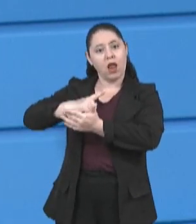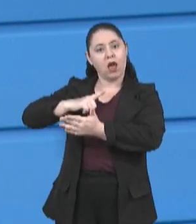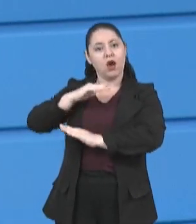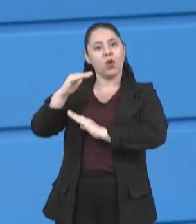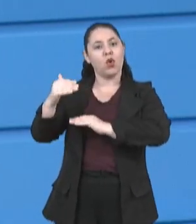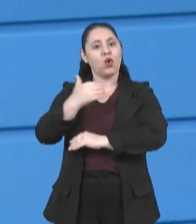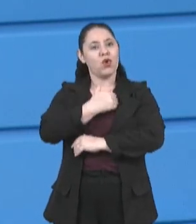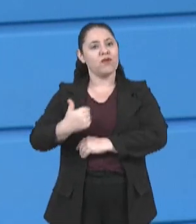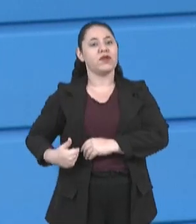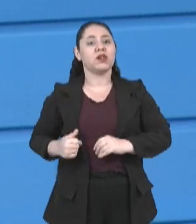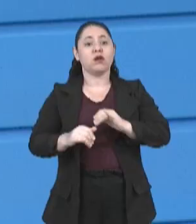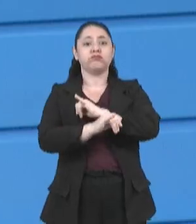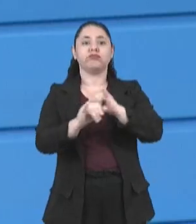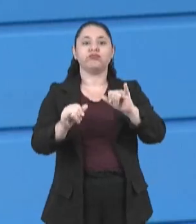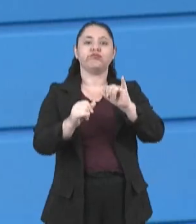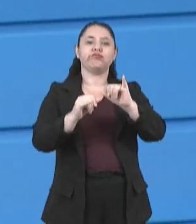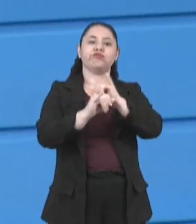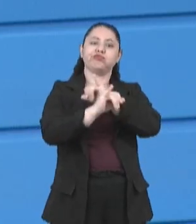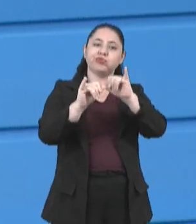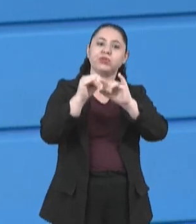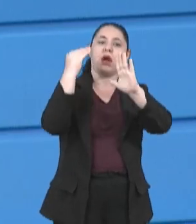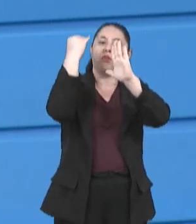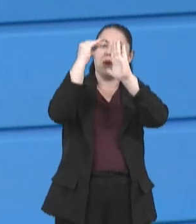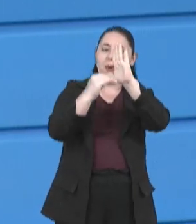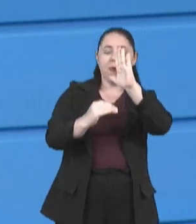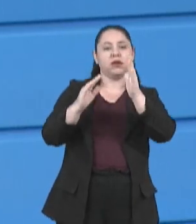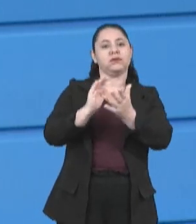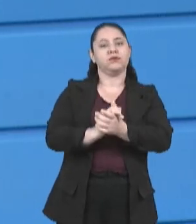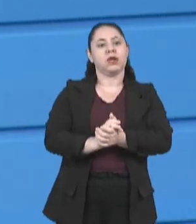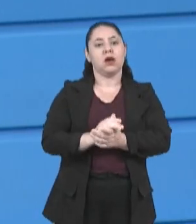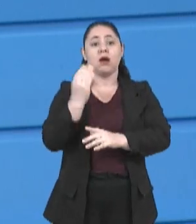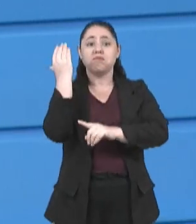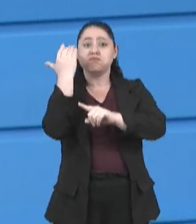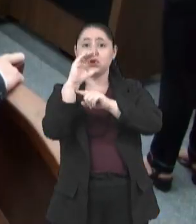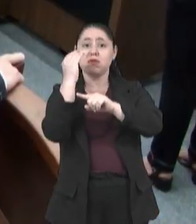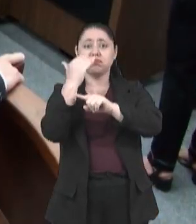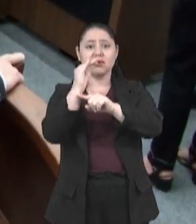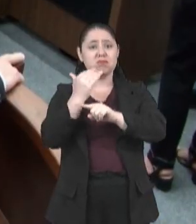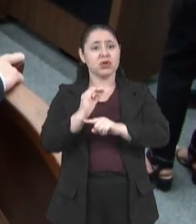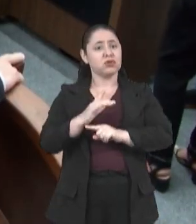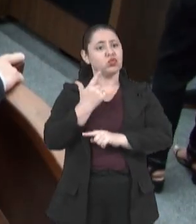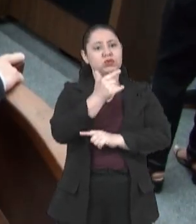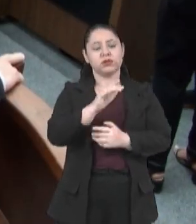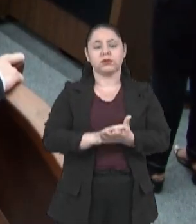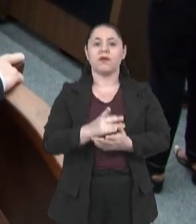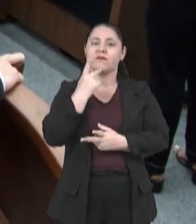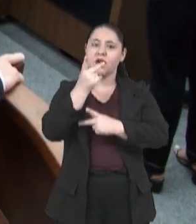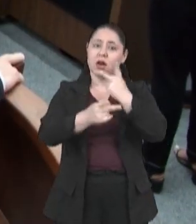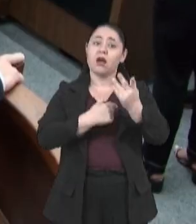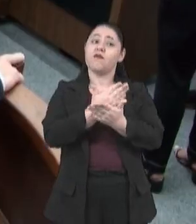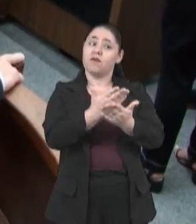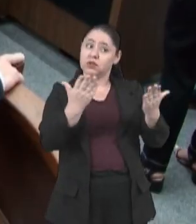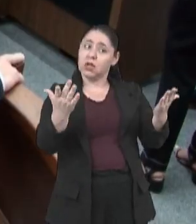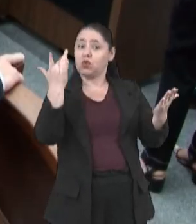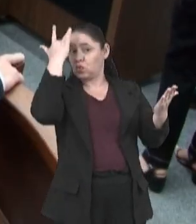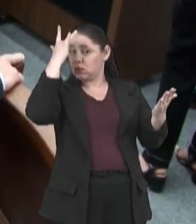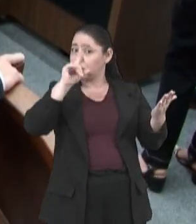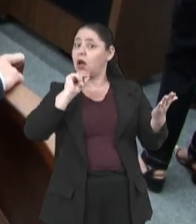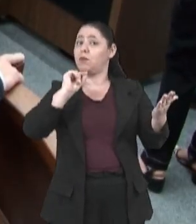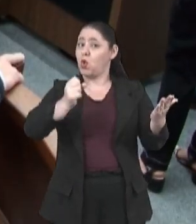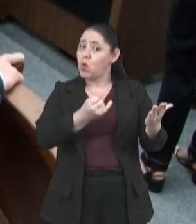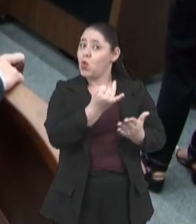obrigamos o governador a publicar essas informações. Não existia isso. Eu sempre disse aqui nessa casa, vocês não